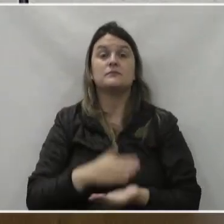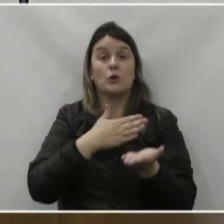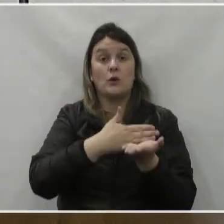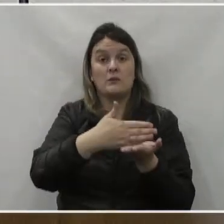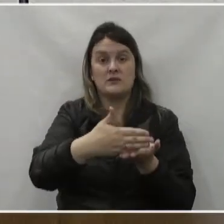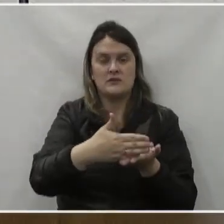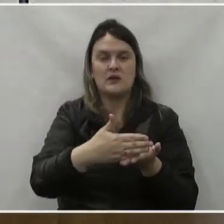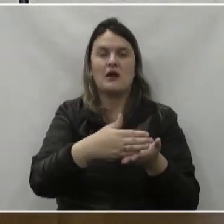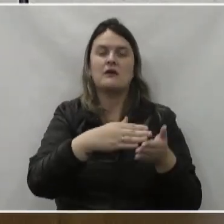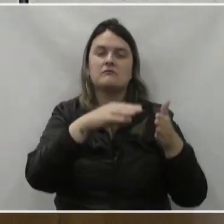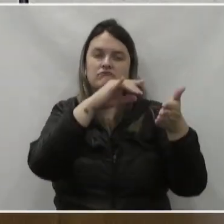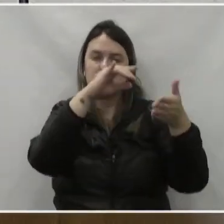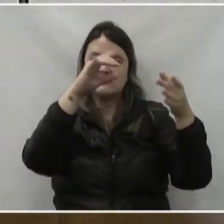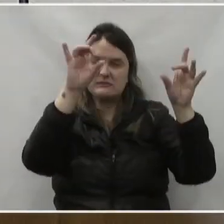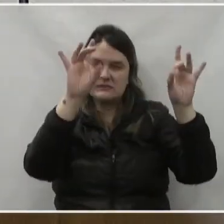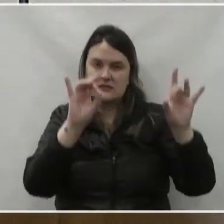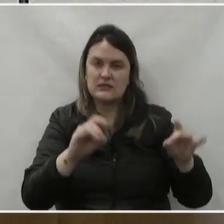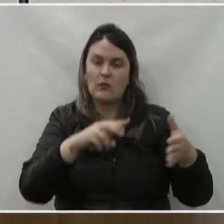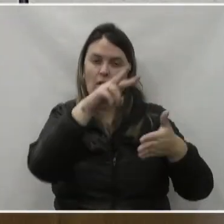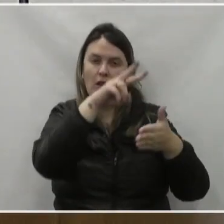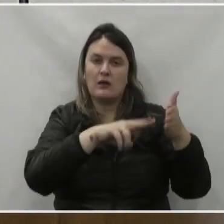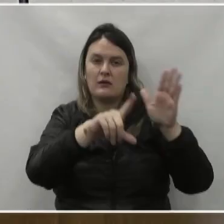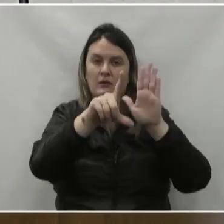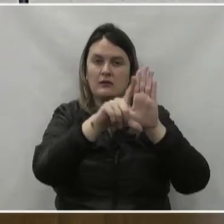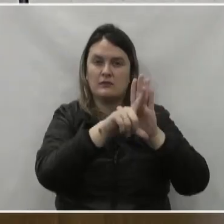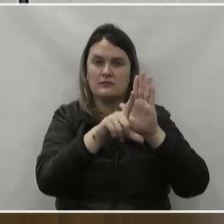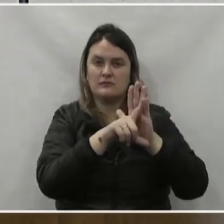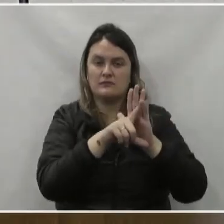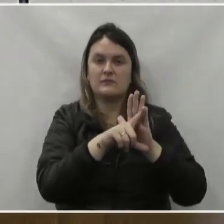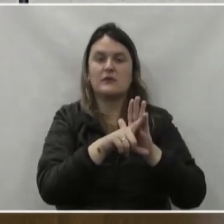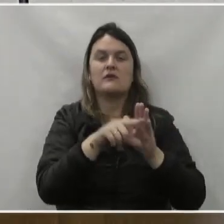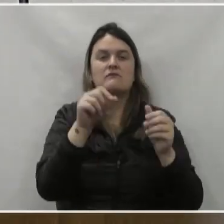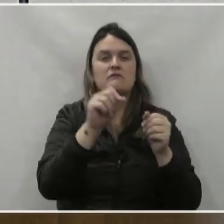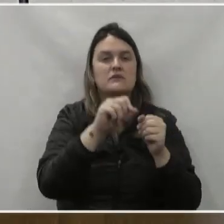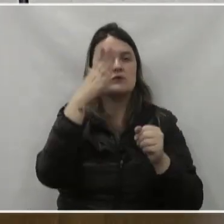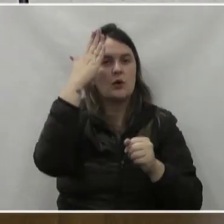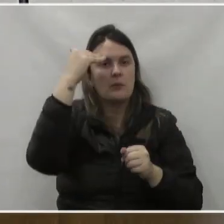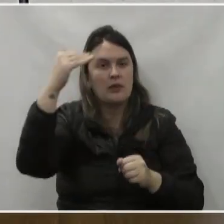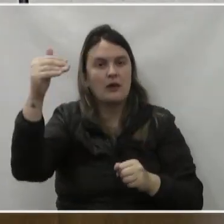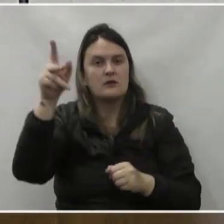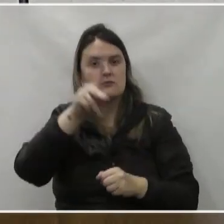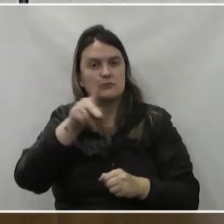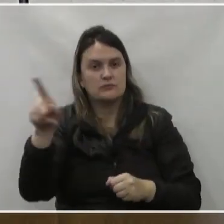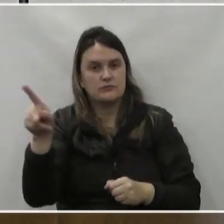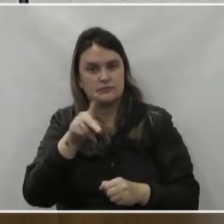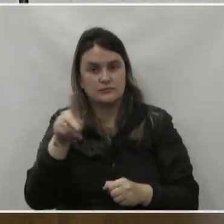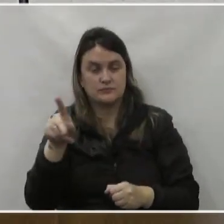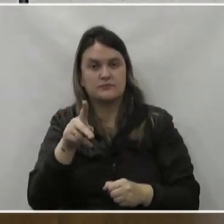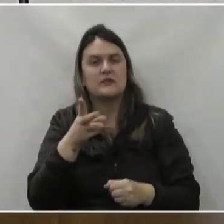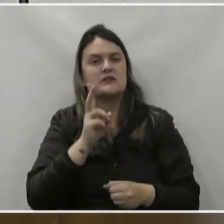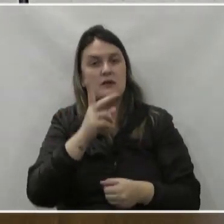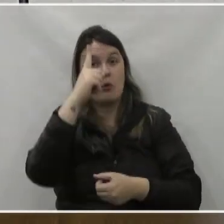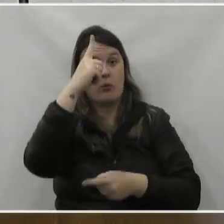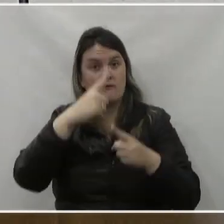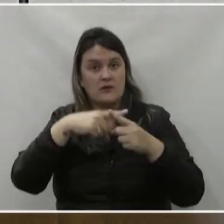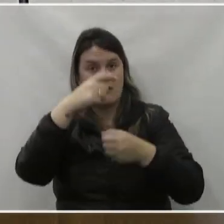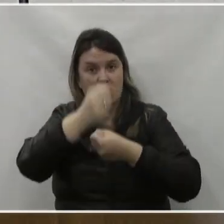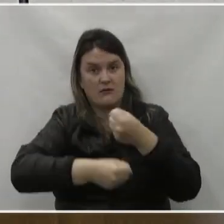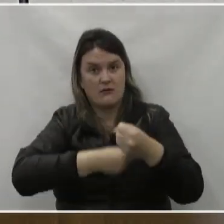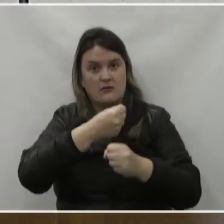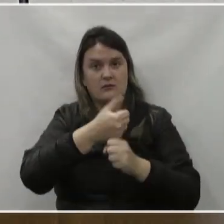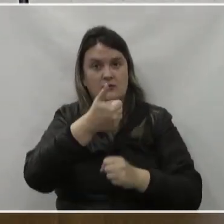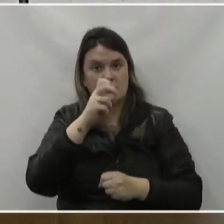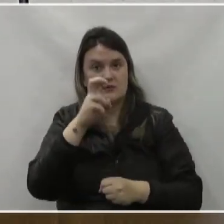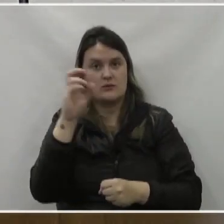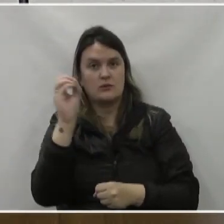Inicio este ato solene com a leitura da lei que dispõe sobre a homenagem aos professores, anualmente no dia 15 de